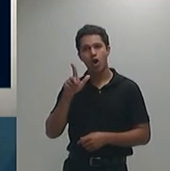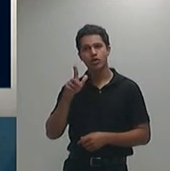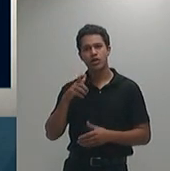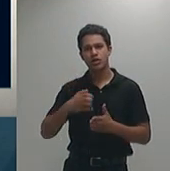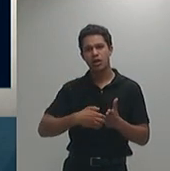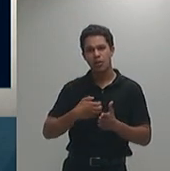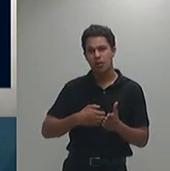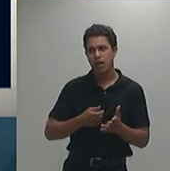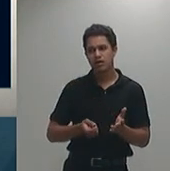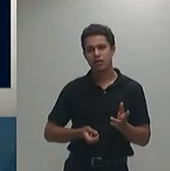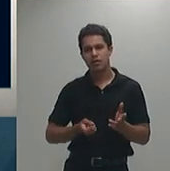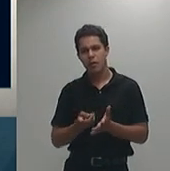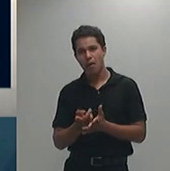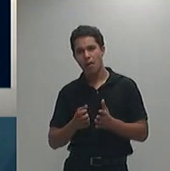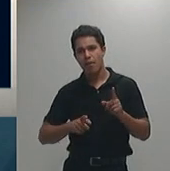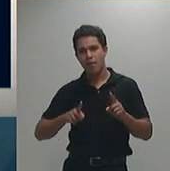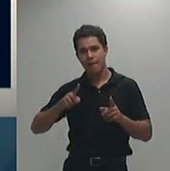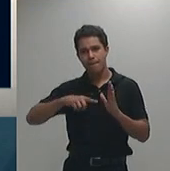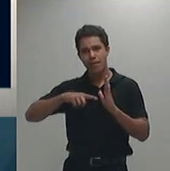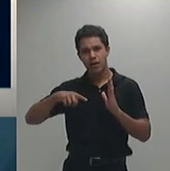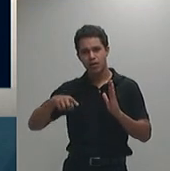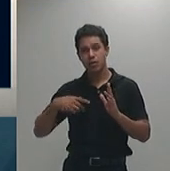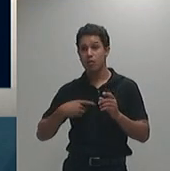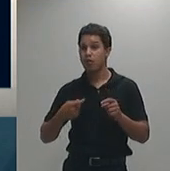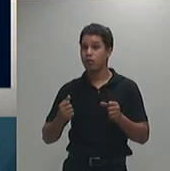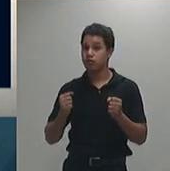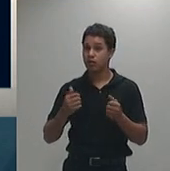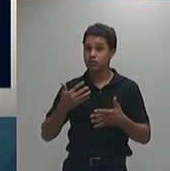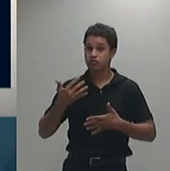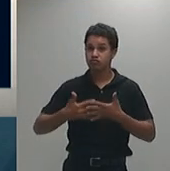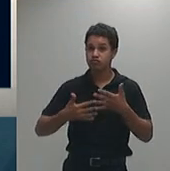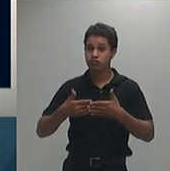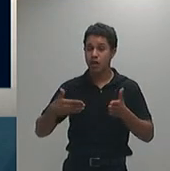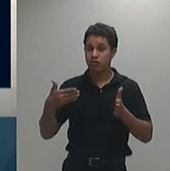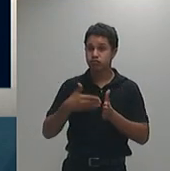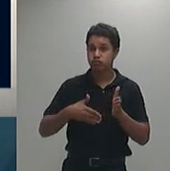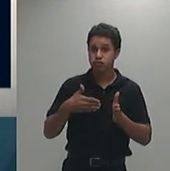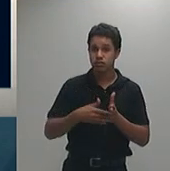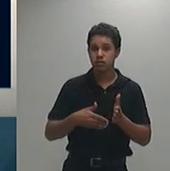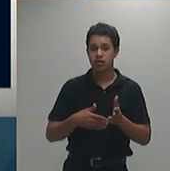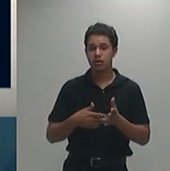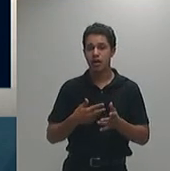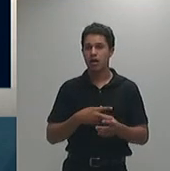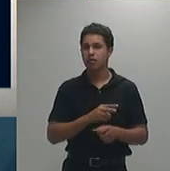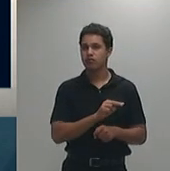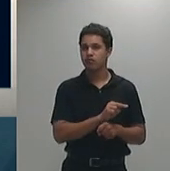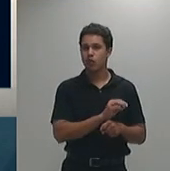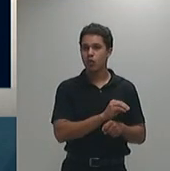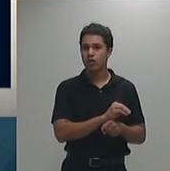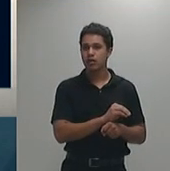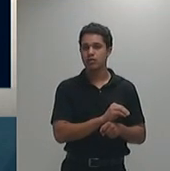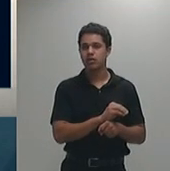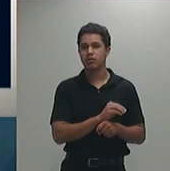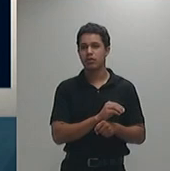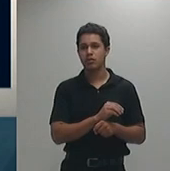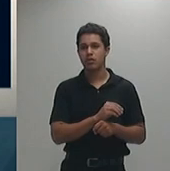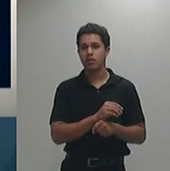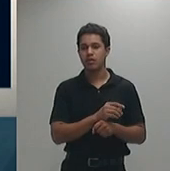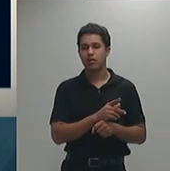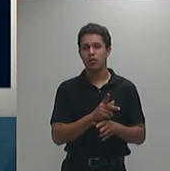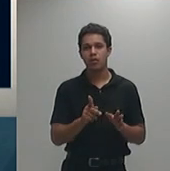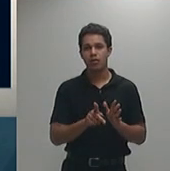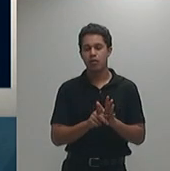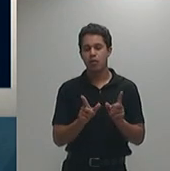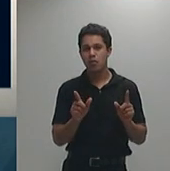pode colidir perdão com apresentação da dignidade humana ir um provimento do mínimo existencial